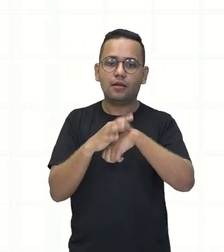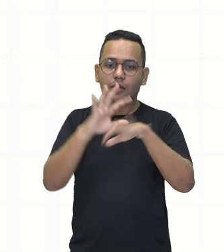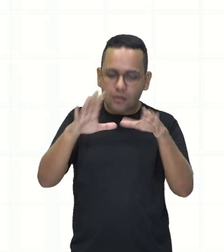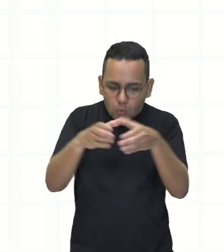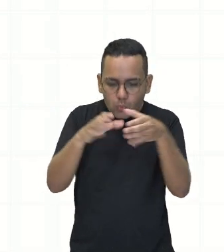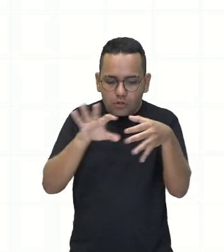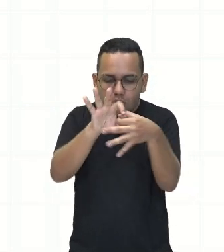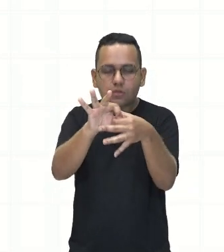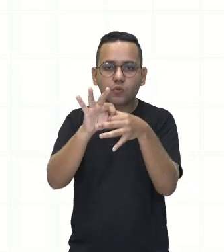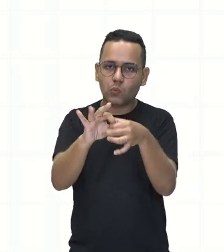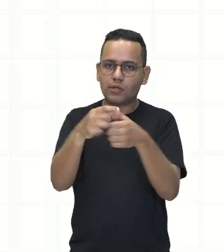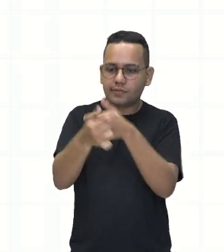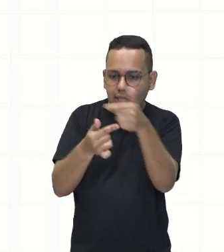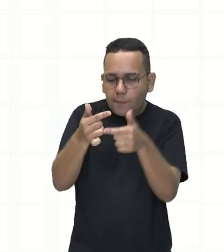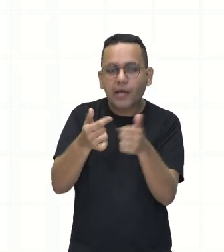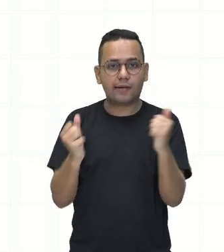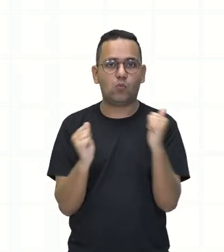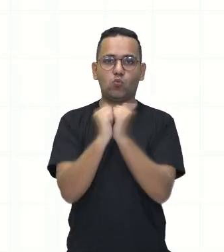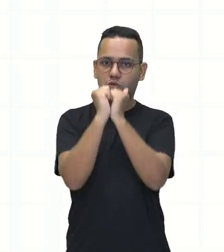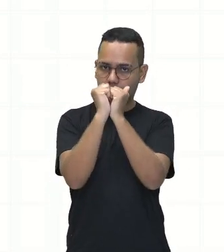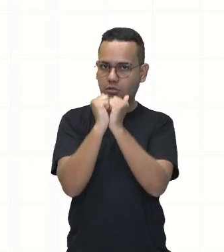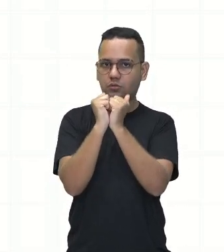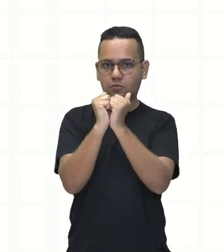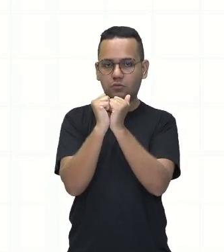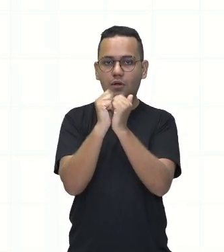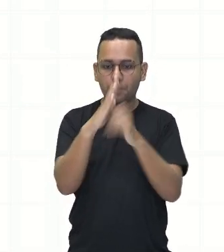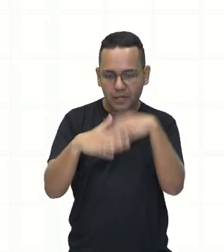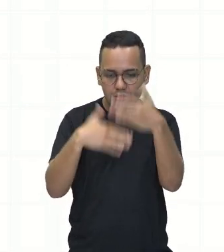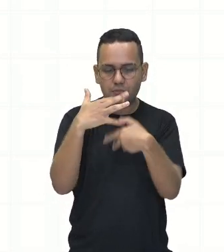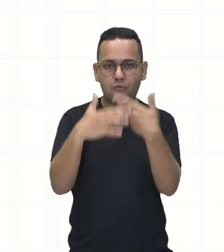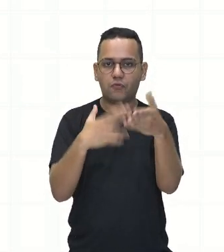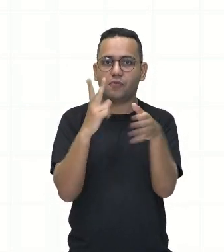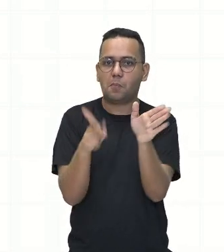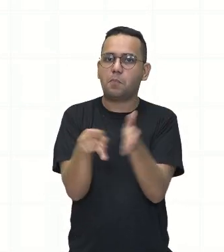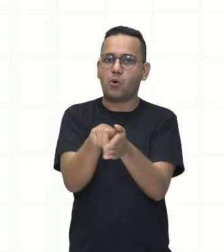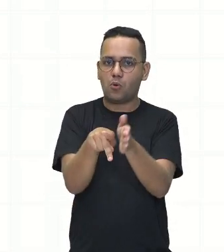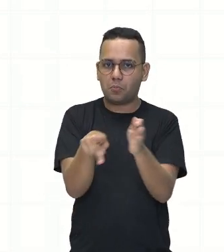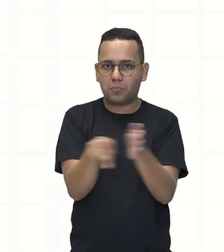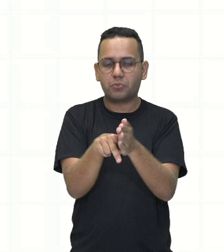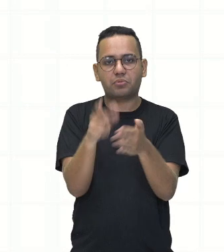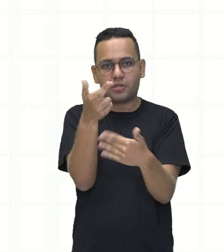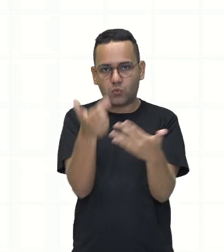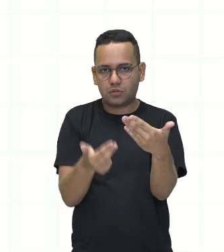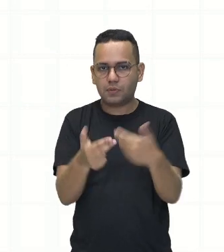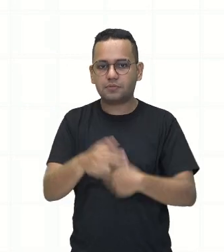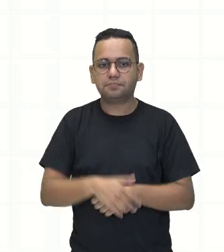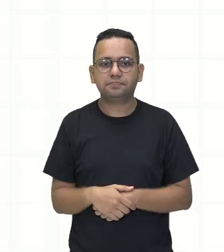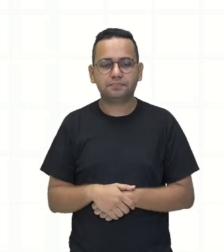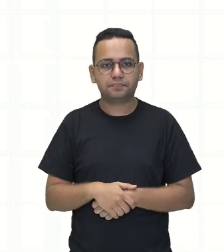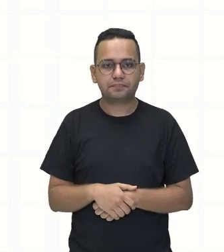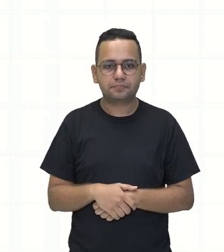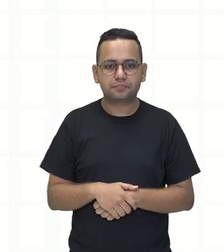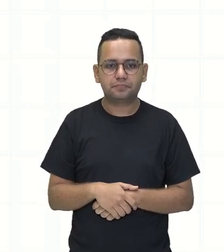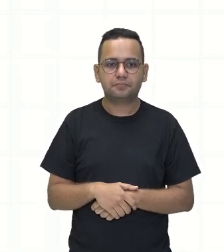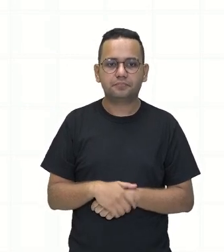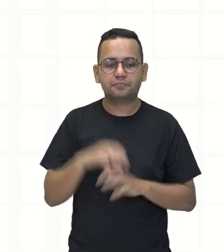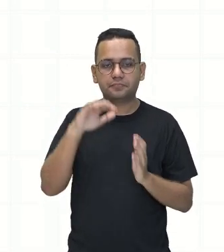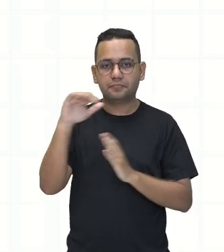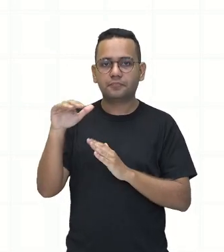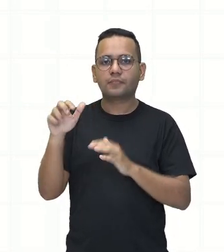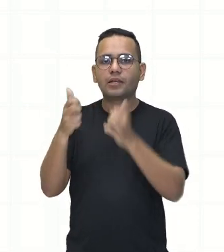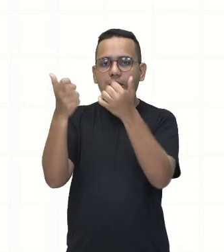estão trabalhando junto, né, para o benefício deles. Falamos também